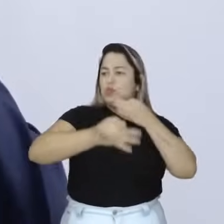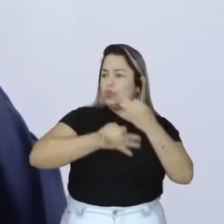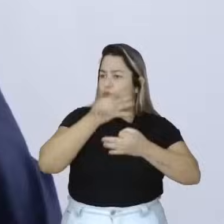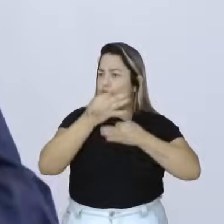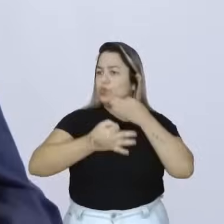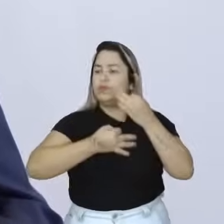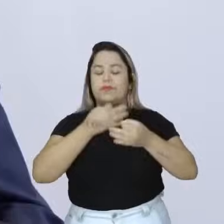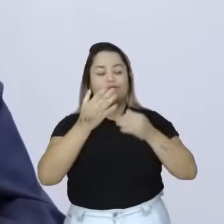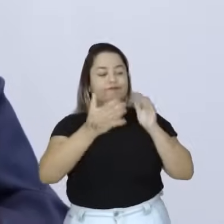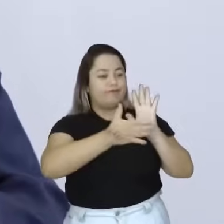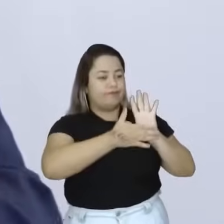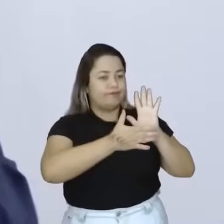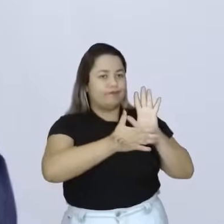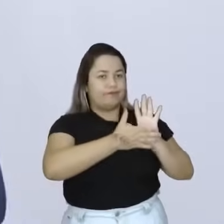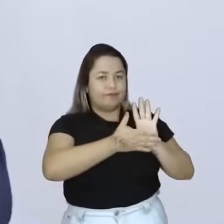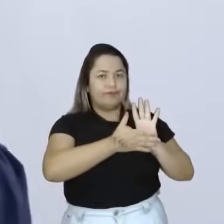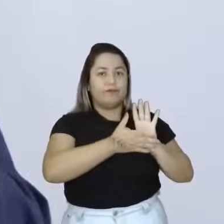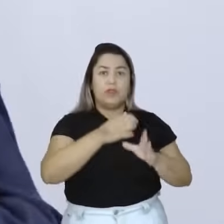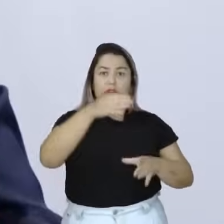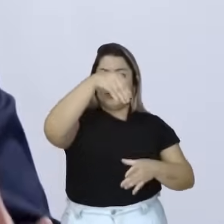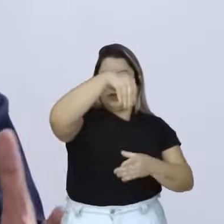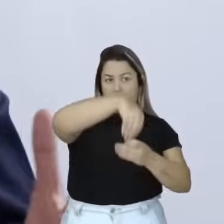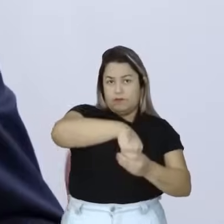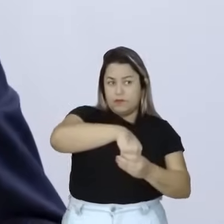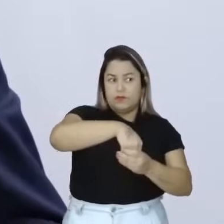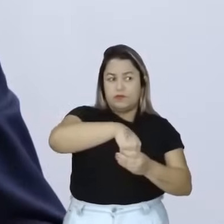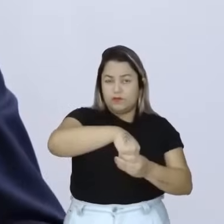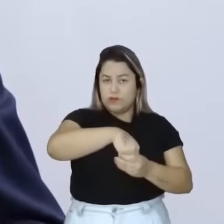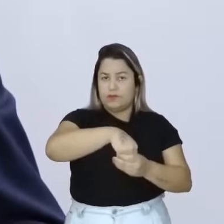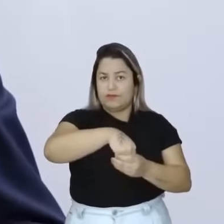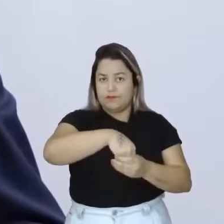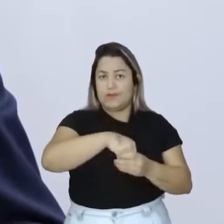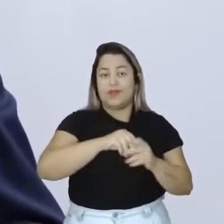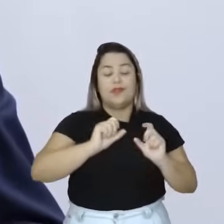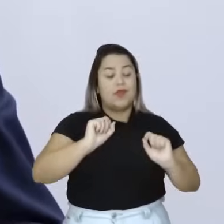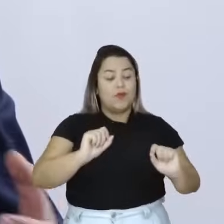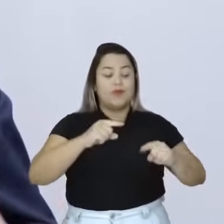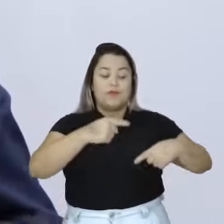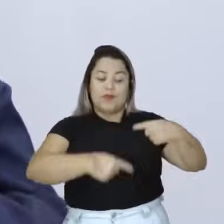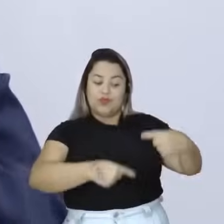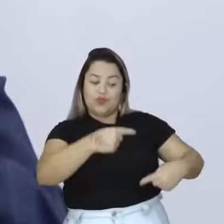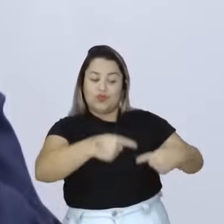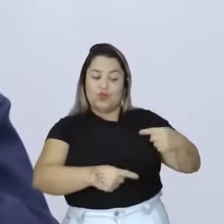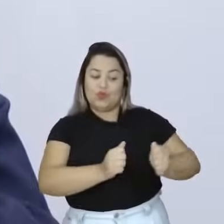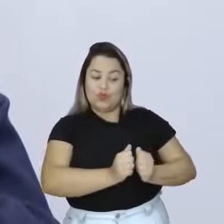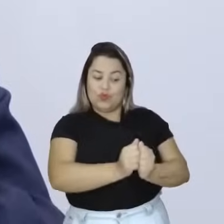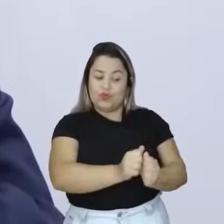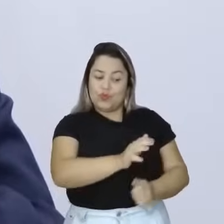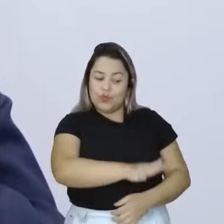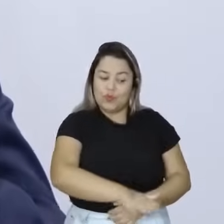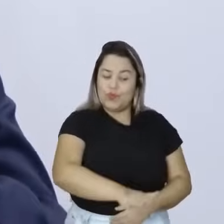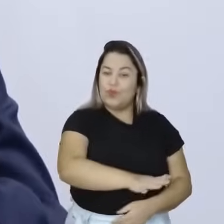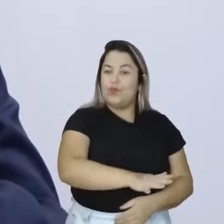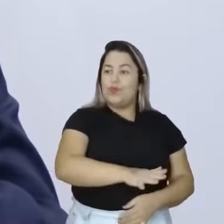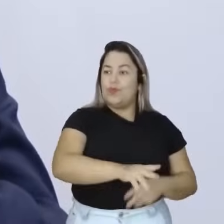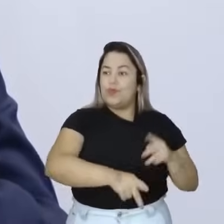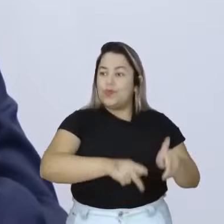ouvindo propostas. E dentro dessa síntese, que é o debate com o povo brasileiro, foi produzida uma